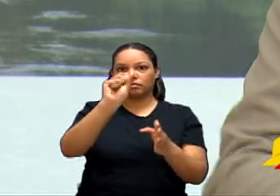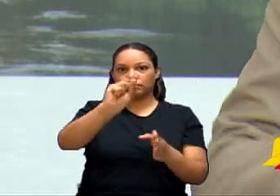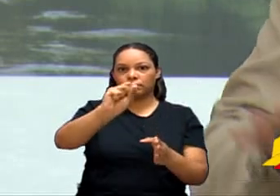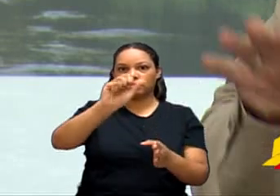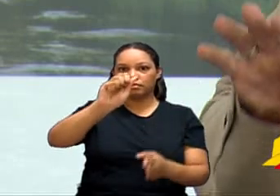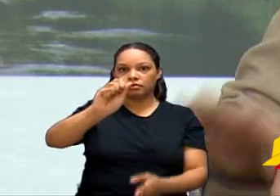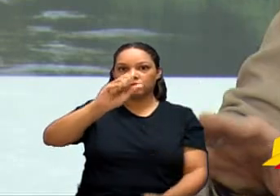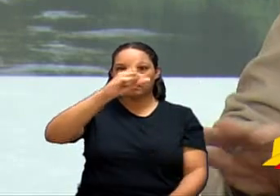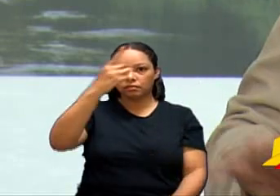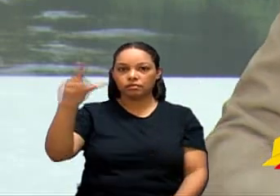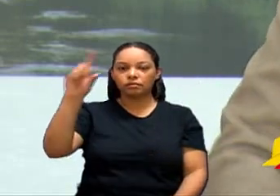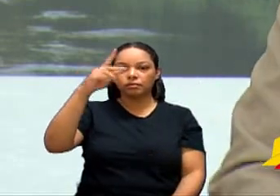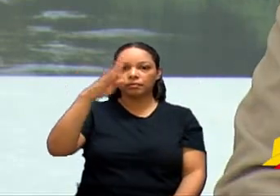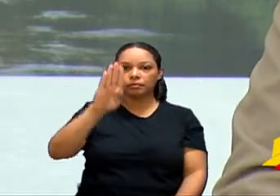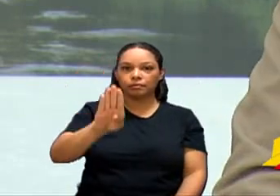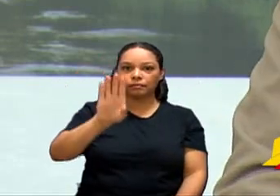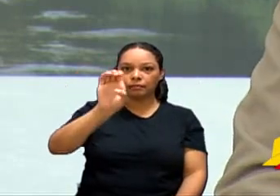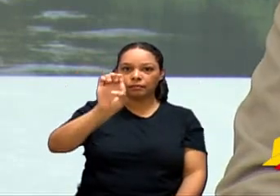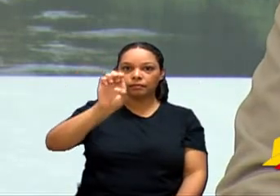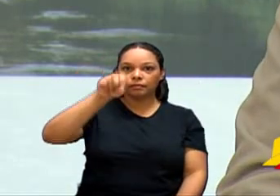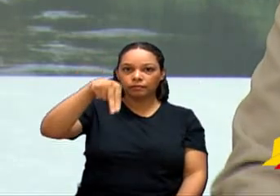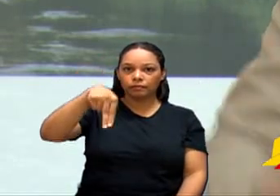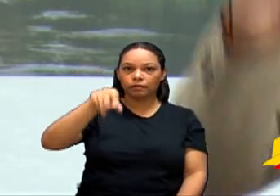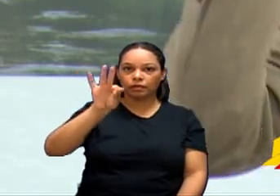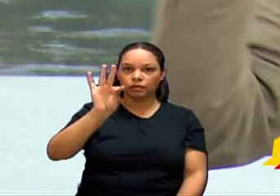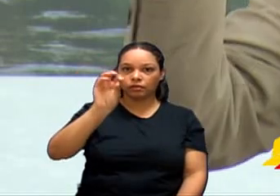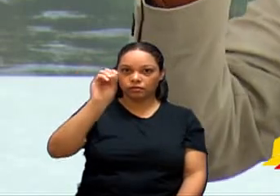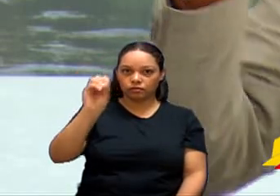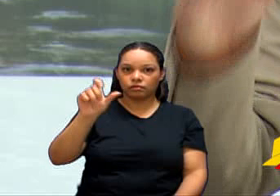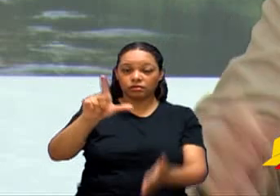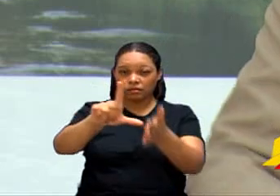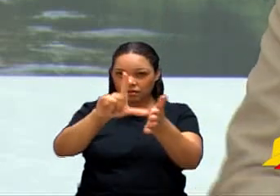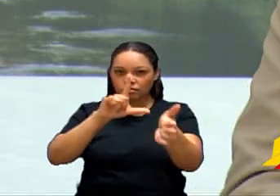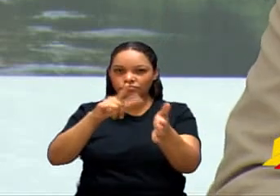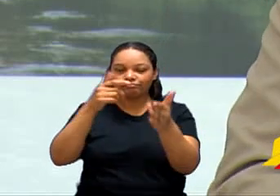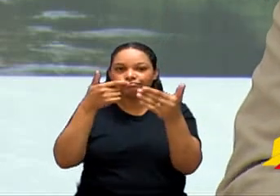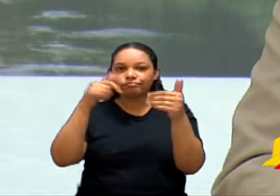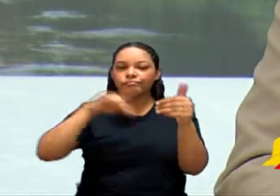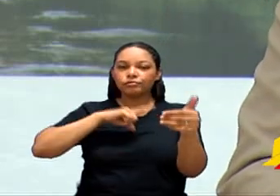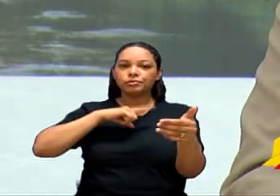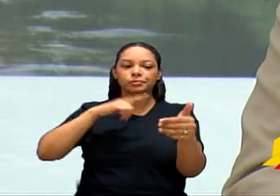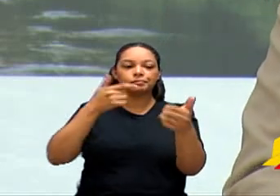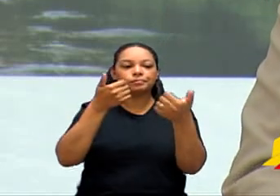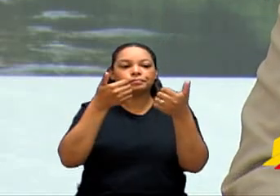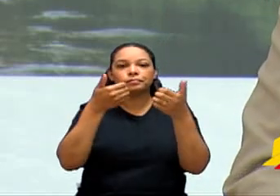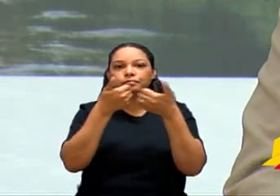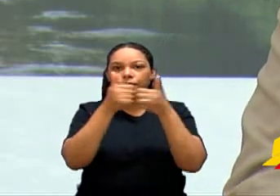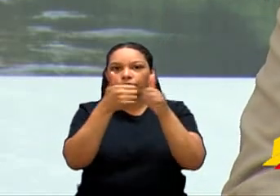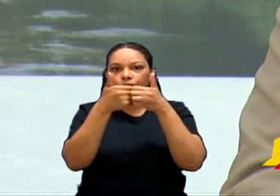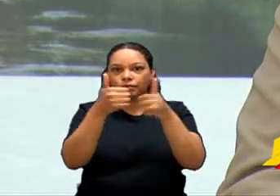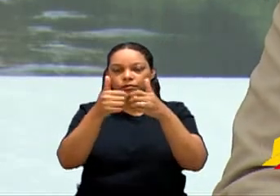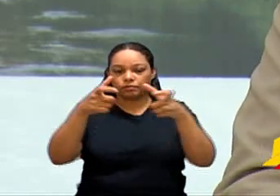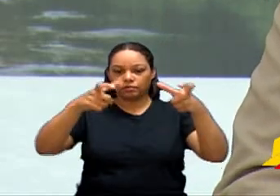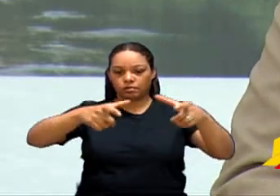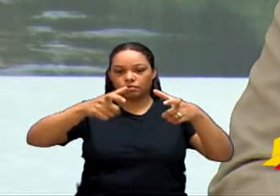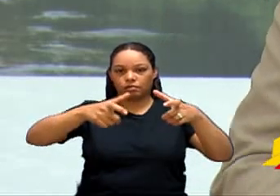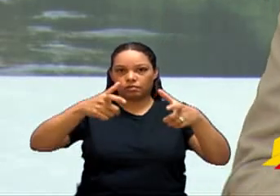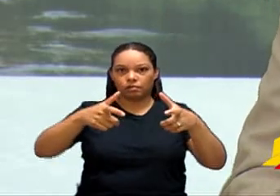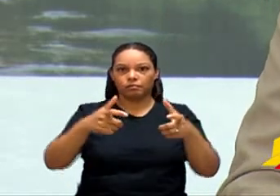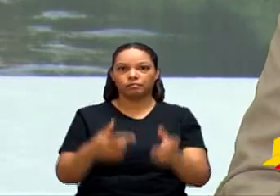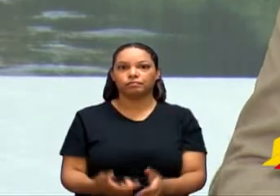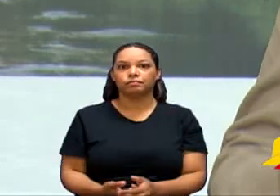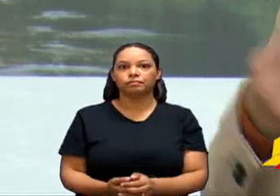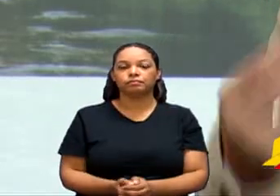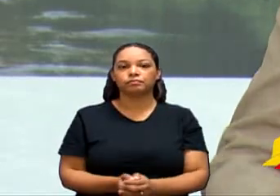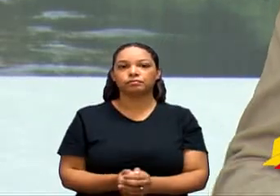na rodovia, tem um ponto de ônibus ali, aquelas gabine bacana. E já faz um certo tempo que